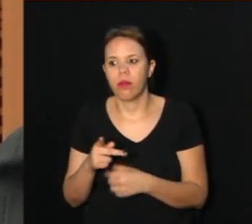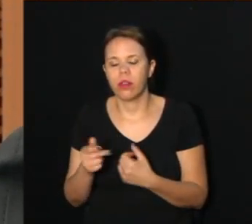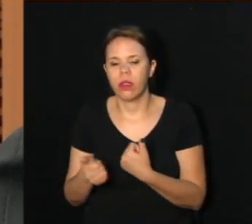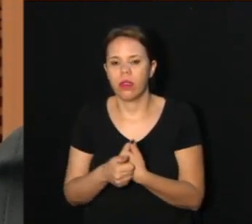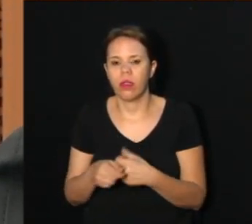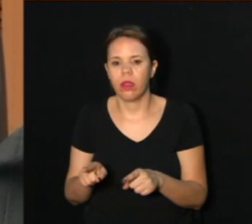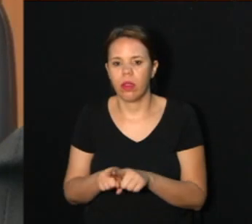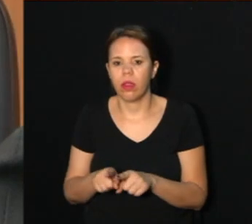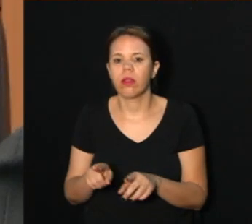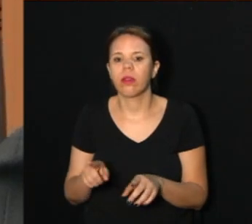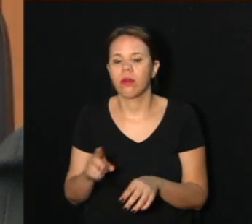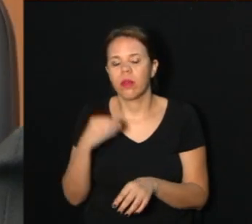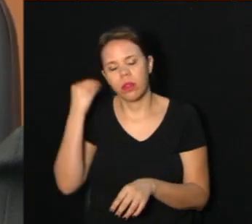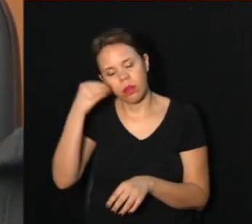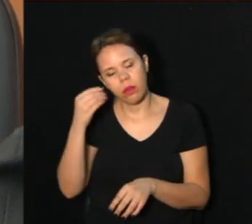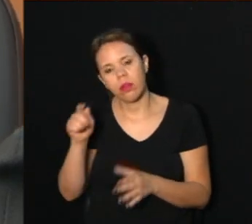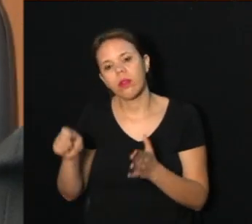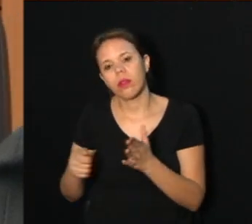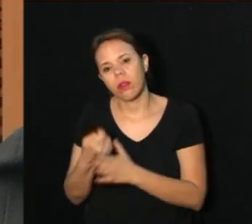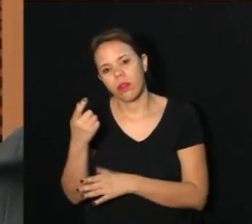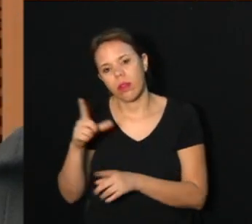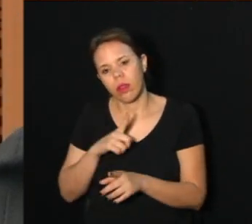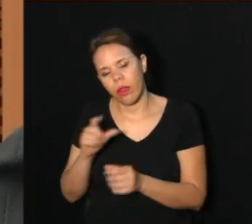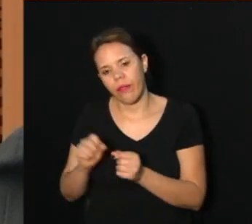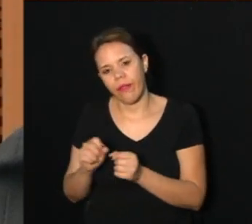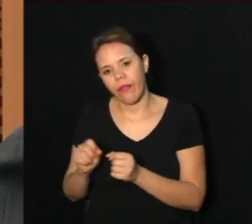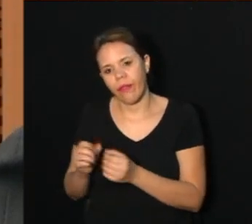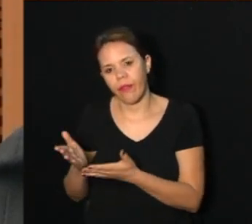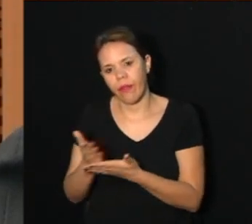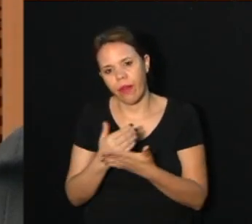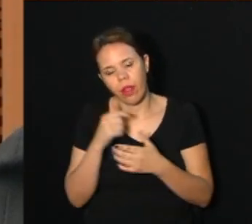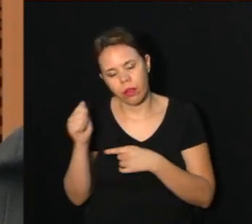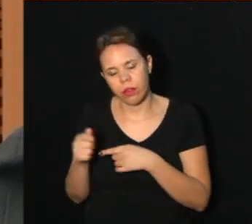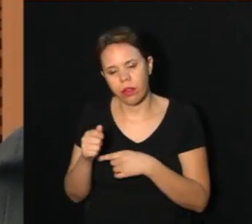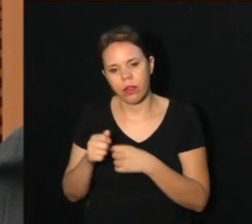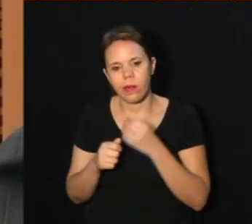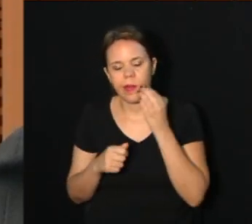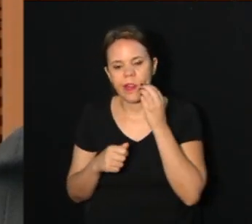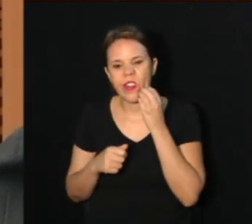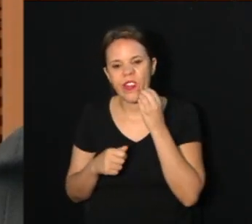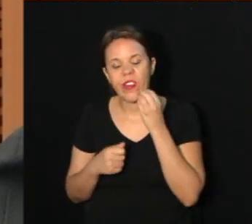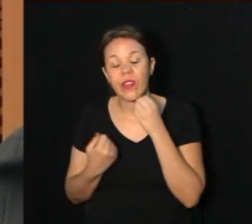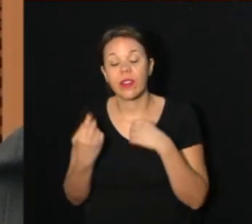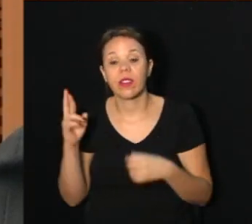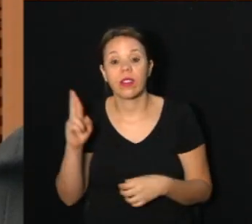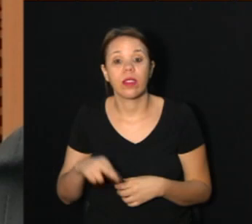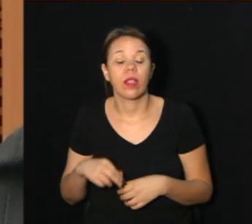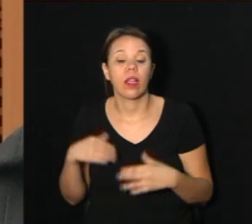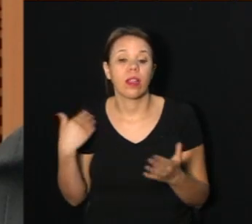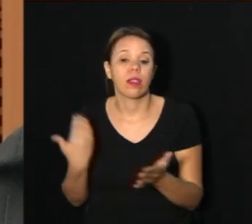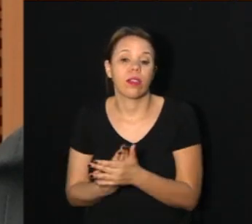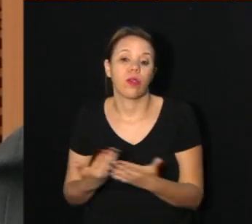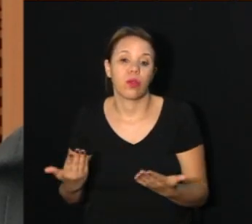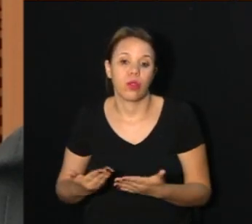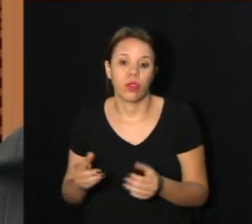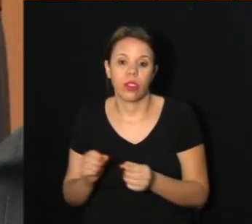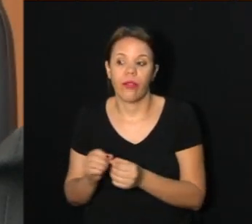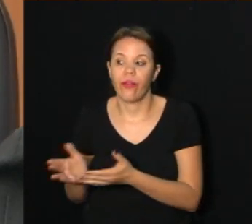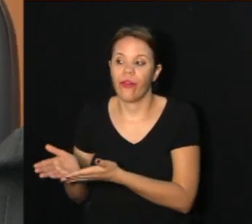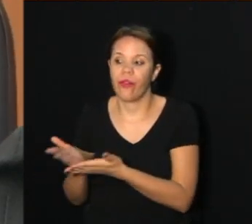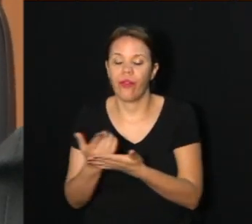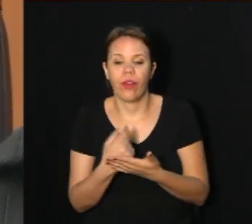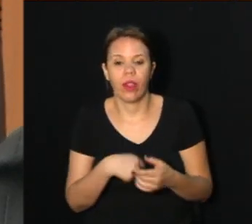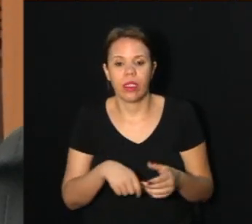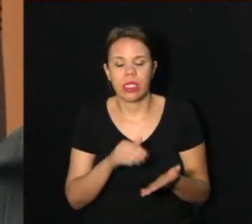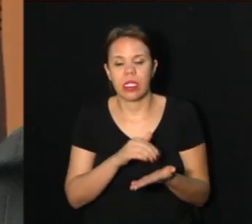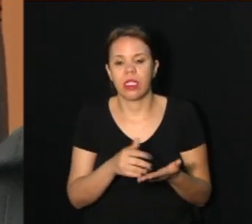experiente, eventualmente autorizar que esse rateio seja feito pela associação, por uma razão. Até hoje, o rateio é feito pela Secretaria de